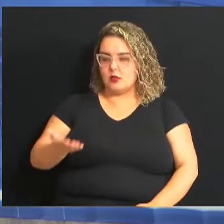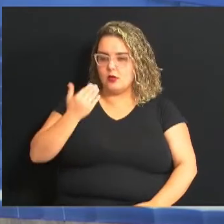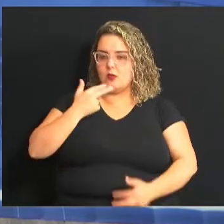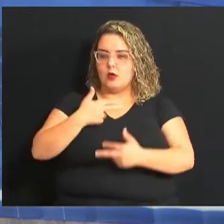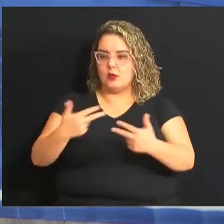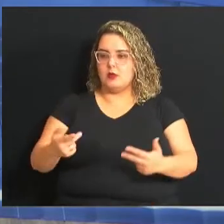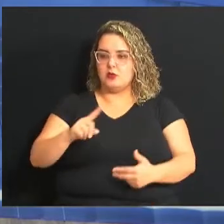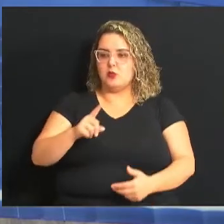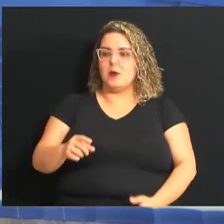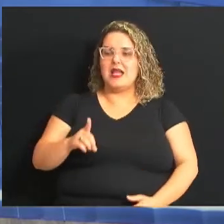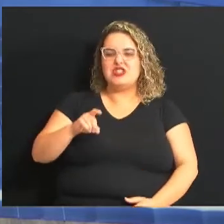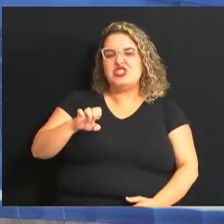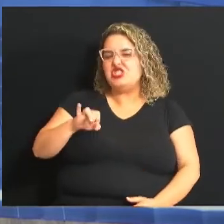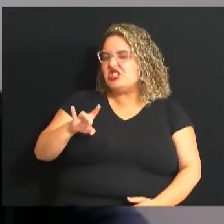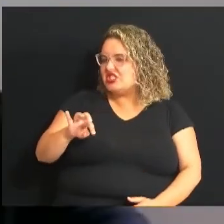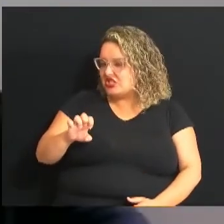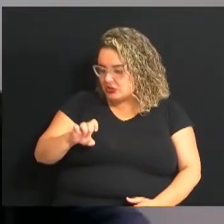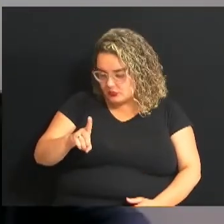reeducar.